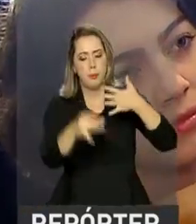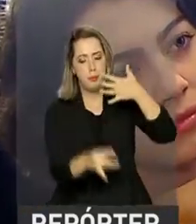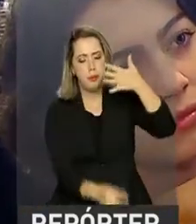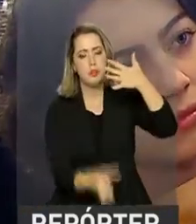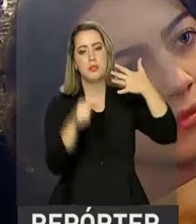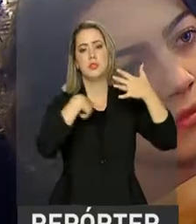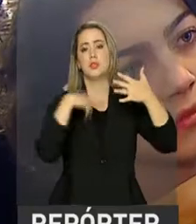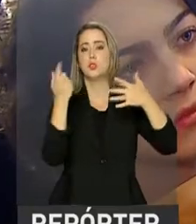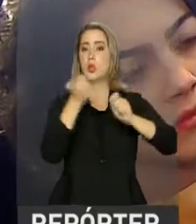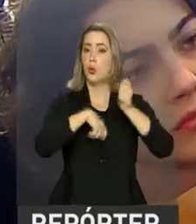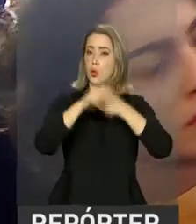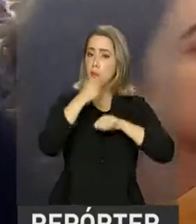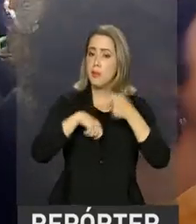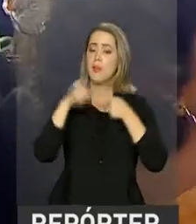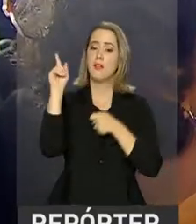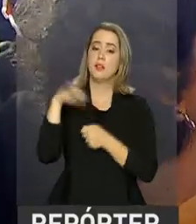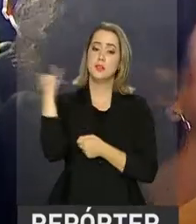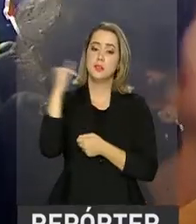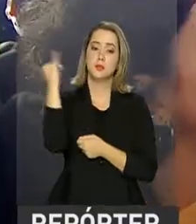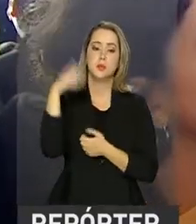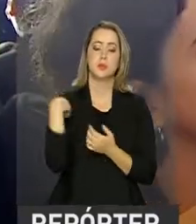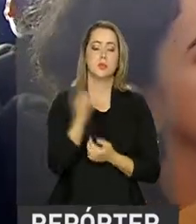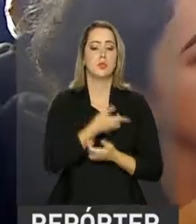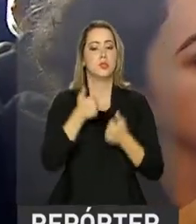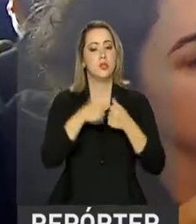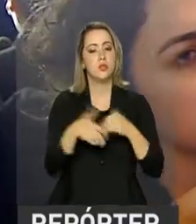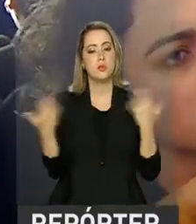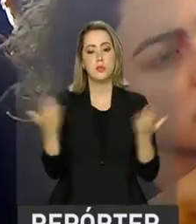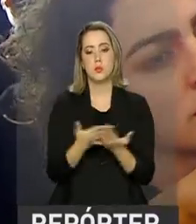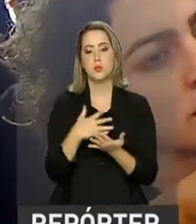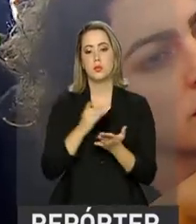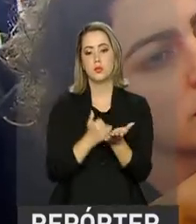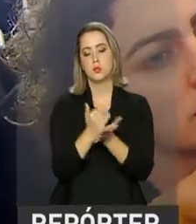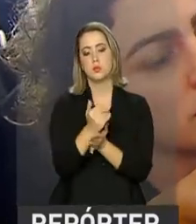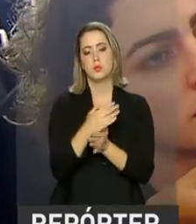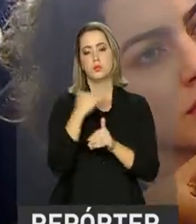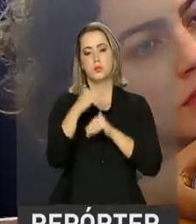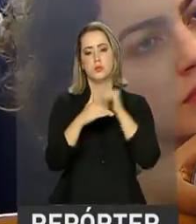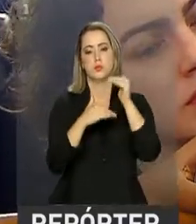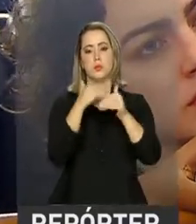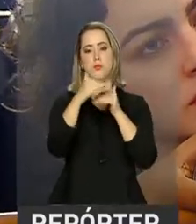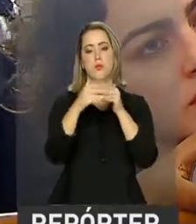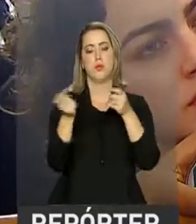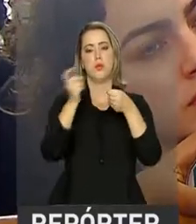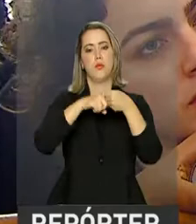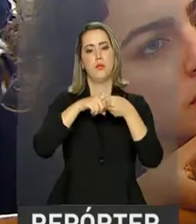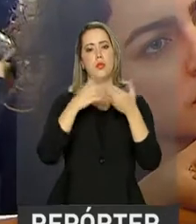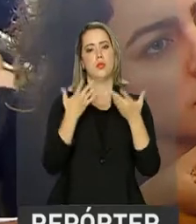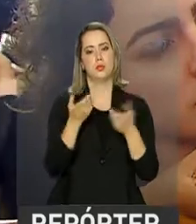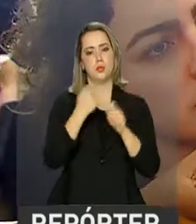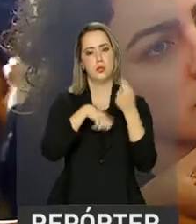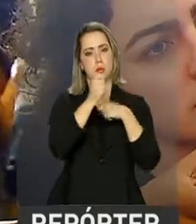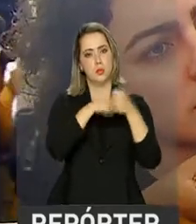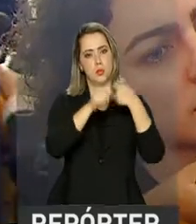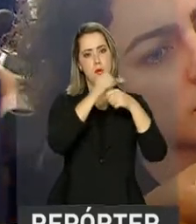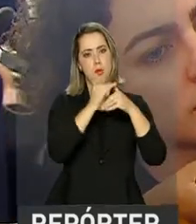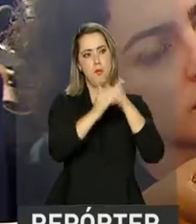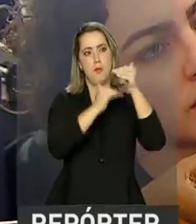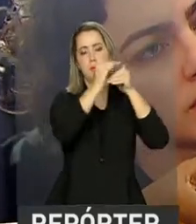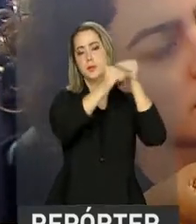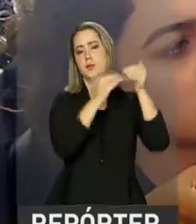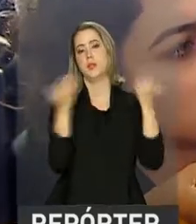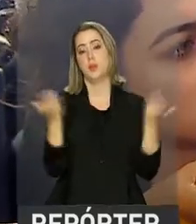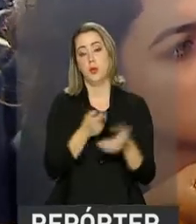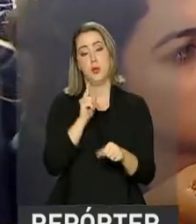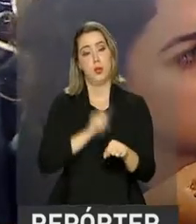importantes. Né? E estamos agora iniciando o crescimento, a retomada do crescimento econômico. Esse momento agora